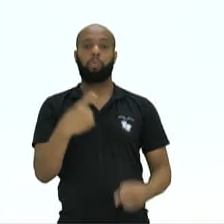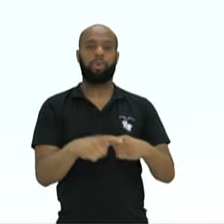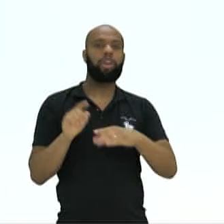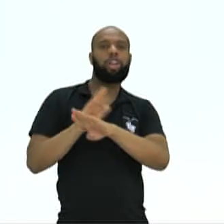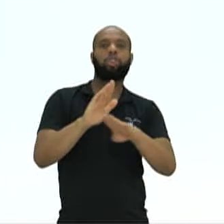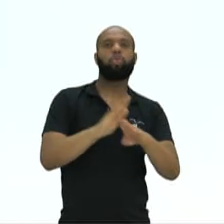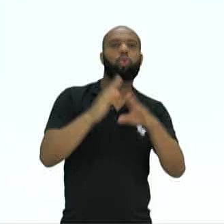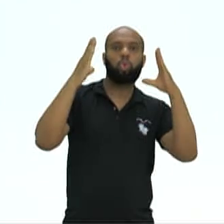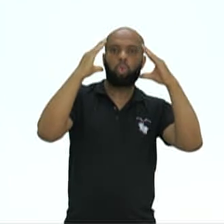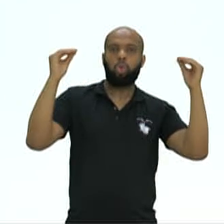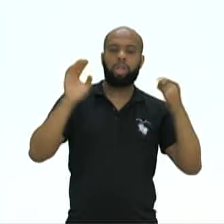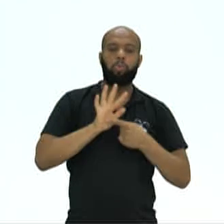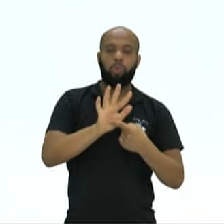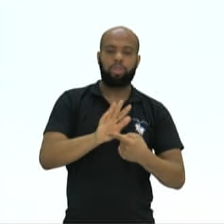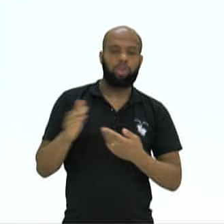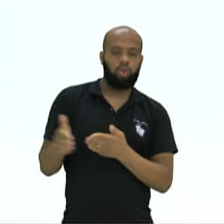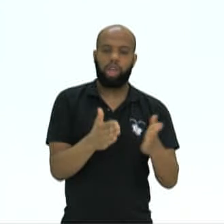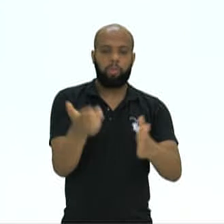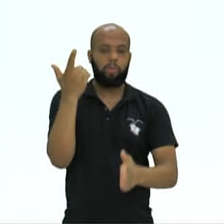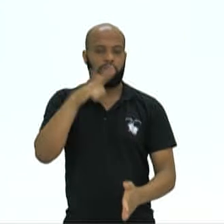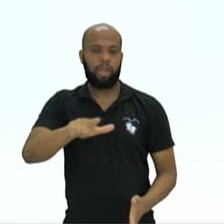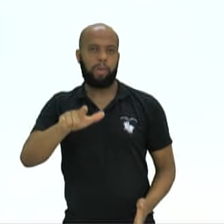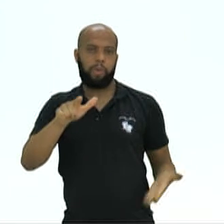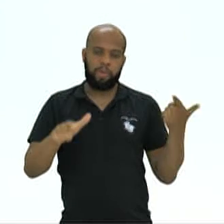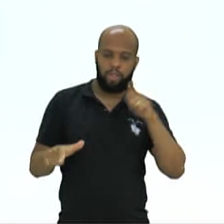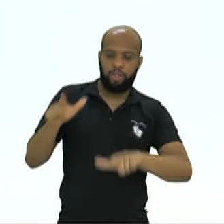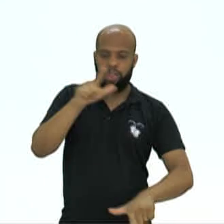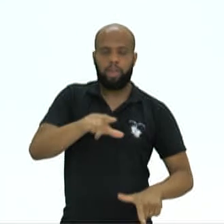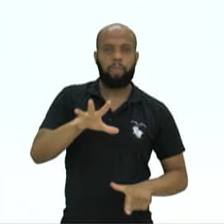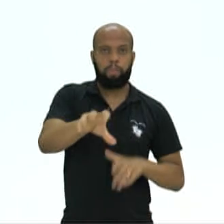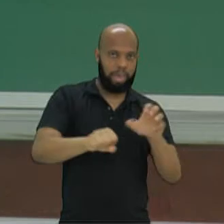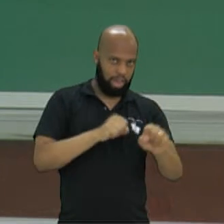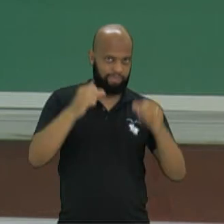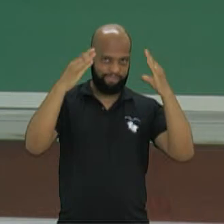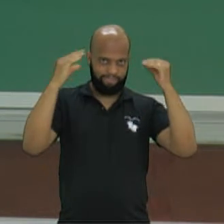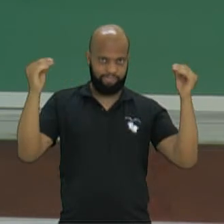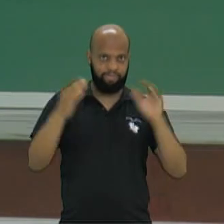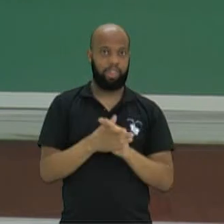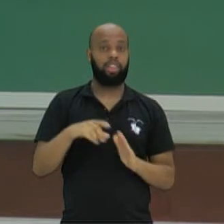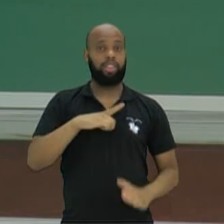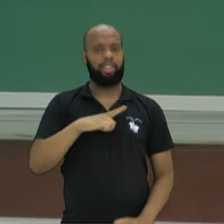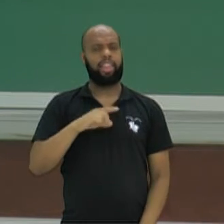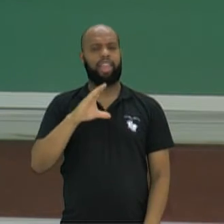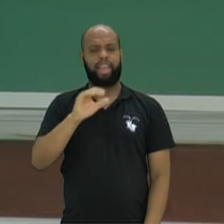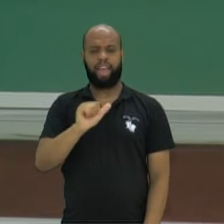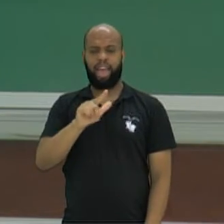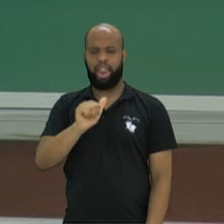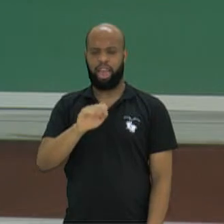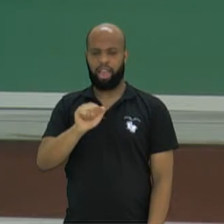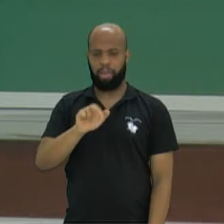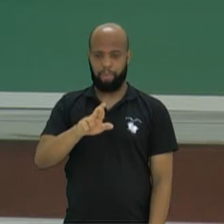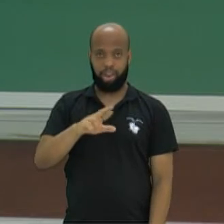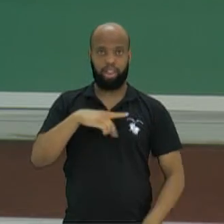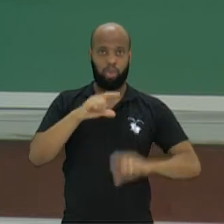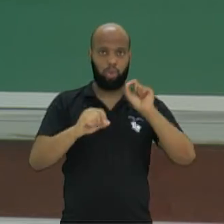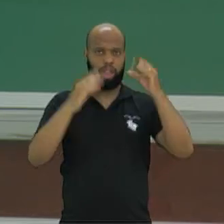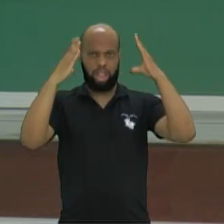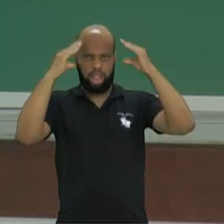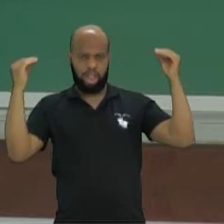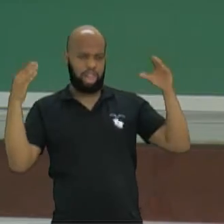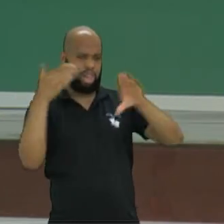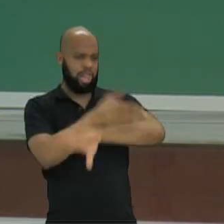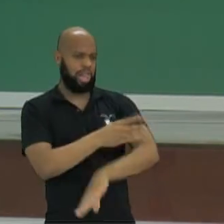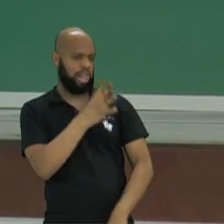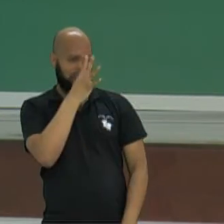caminho para conquistar. É que assim, o que nós temos que ter o cuidado é pegar o Calabar e pegar outros exemplos, não uma ideia que os holandeses invadiram e eles